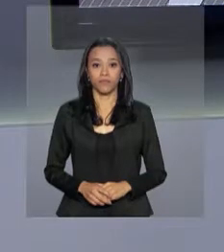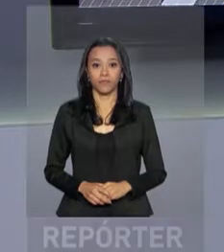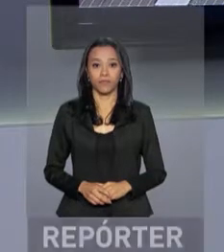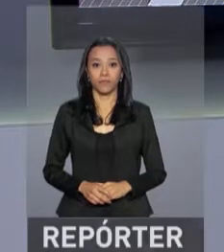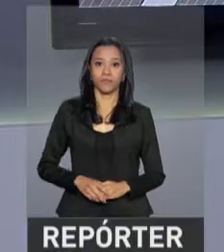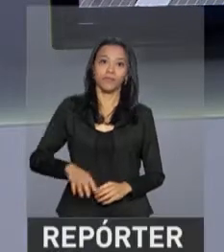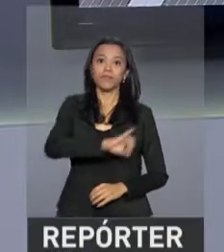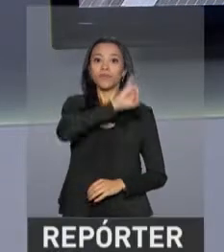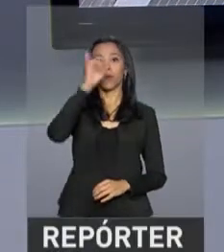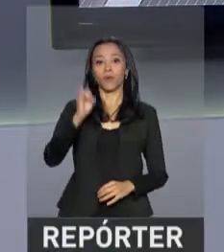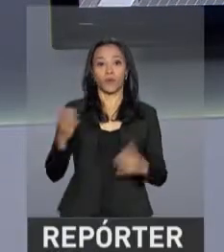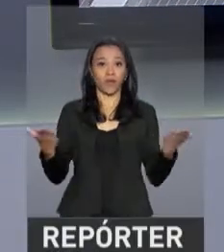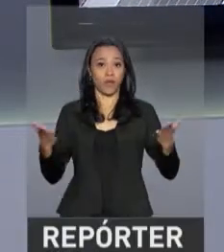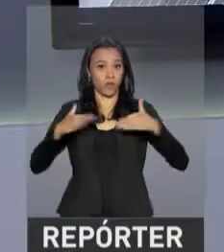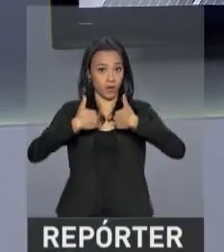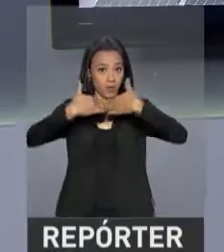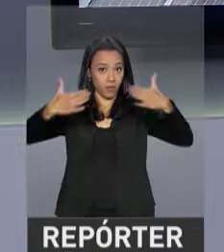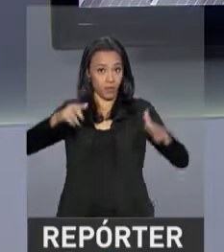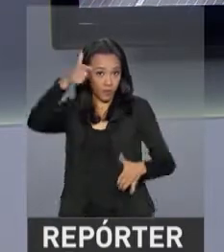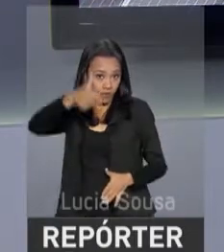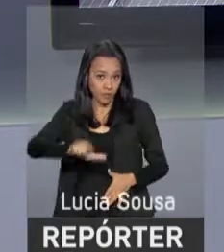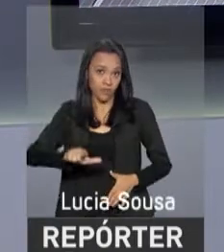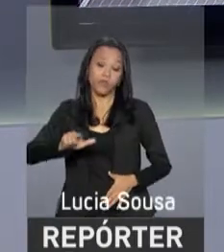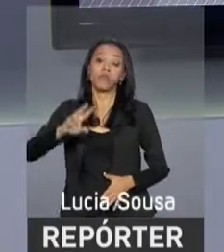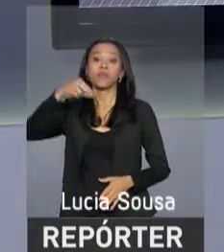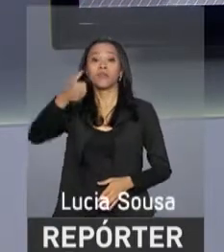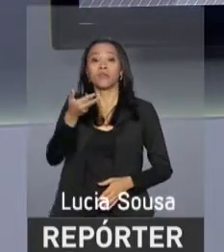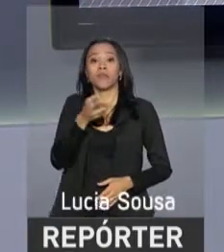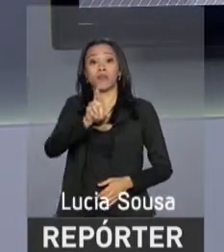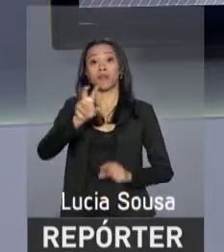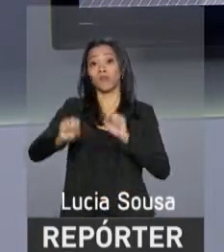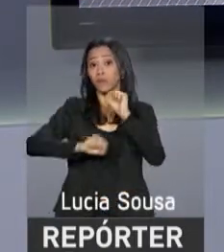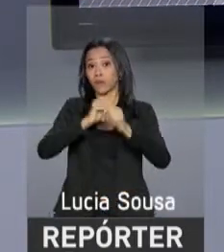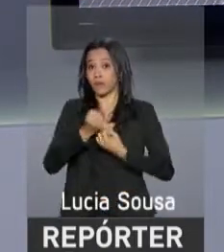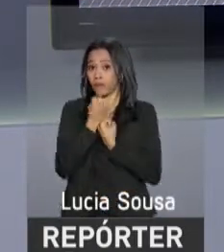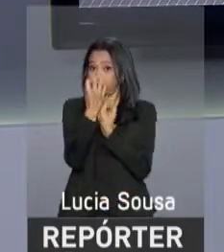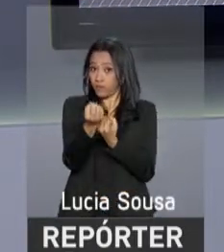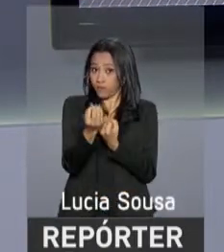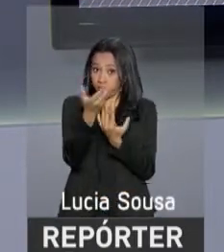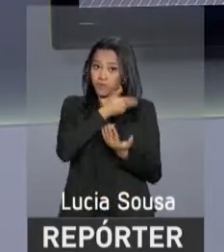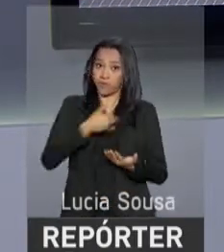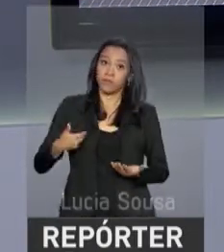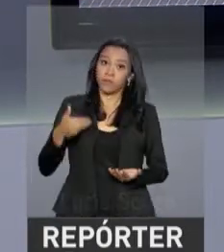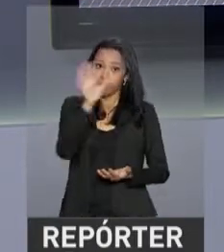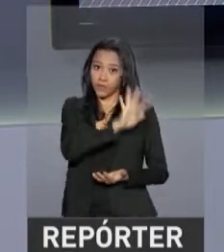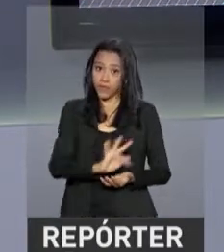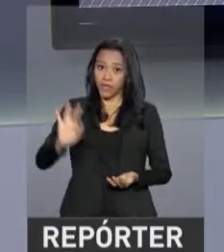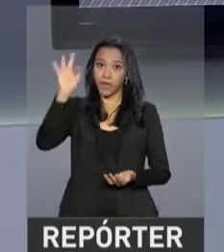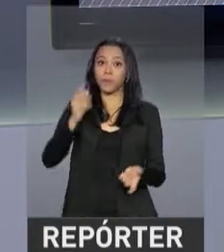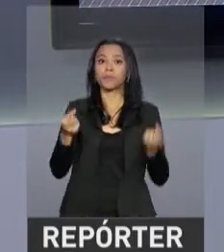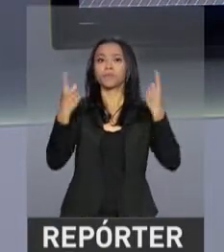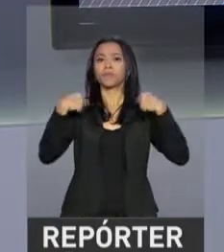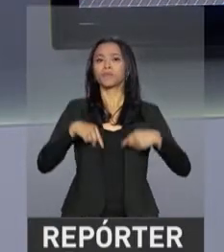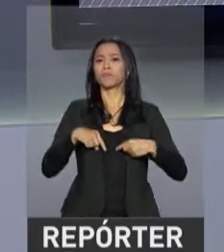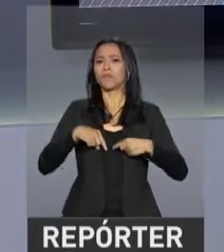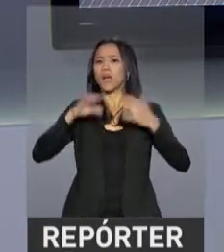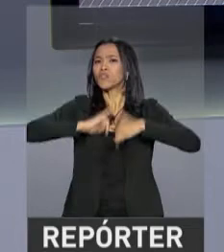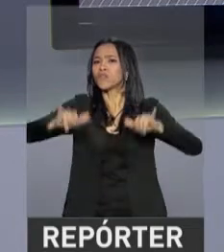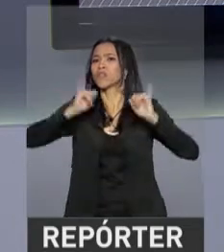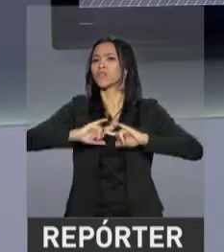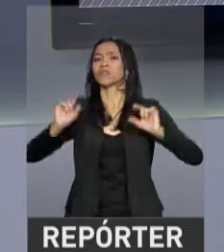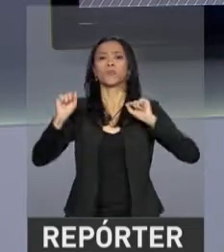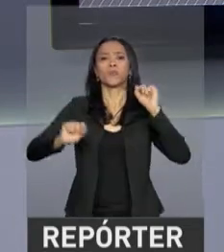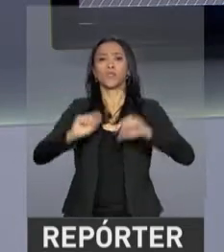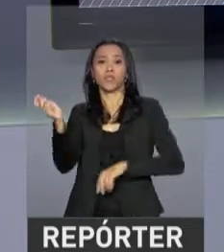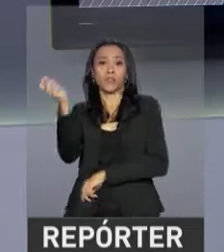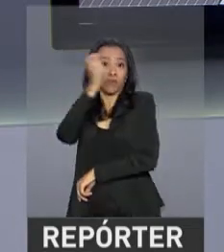olá começa agora mais um repórter nbr as notícias do governo federal a campanha nacional de vacinação contra a influenza